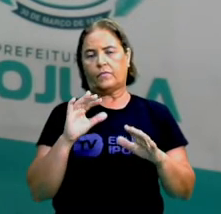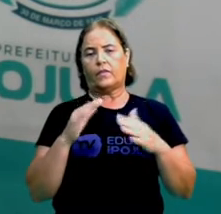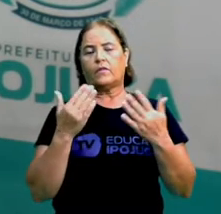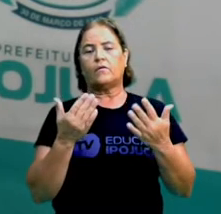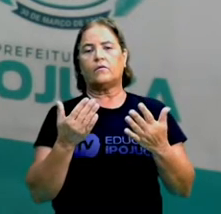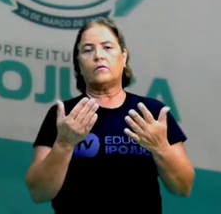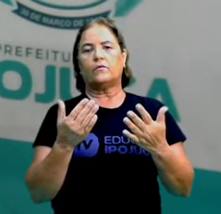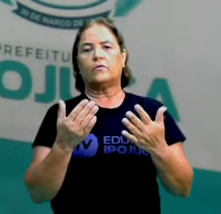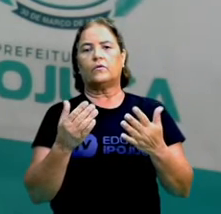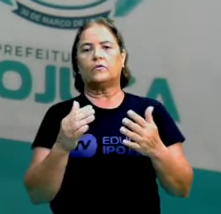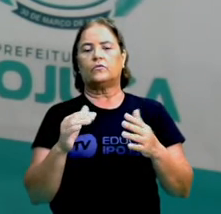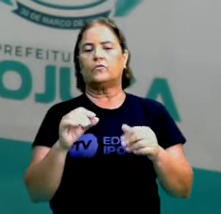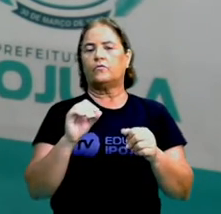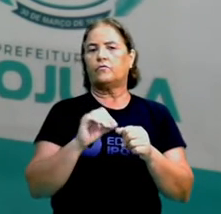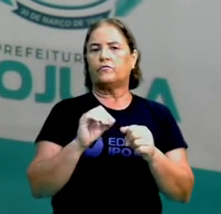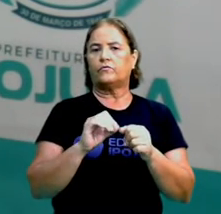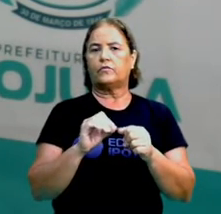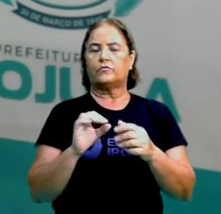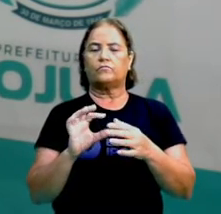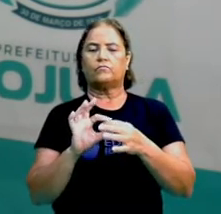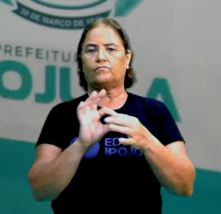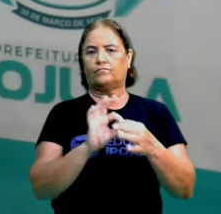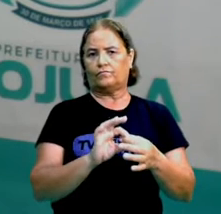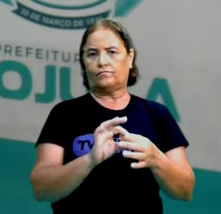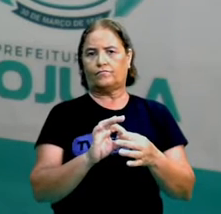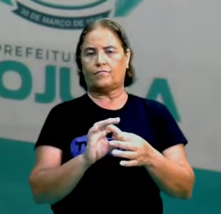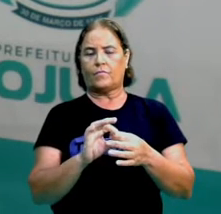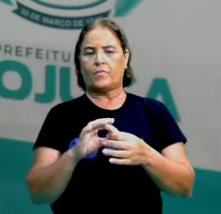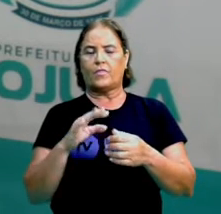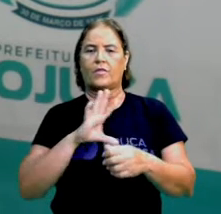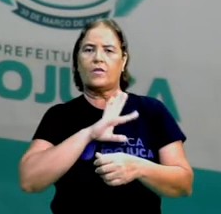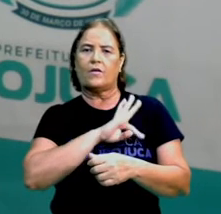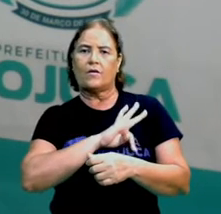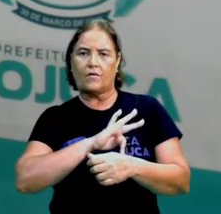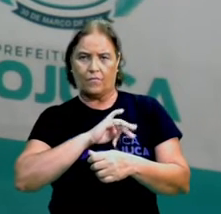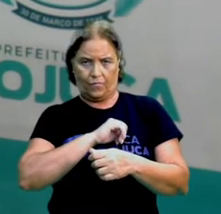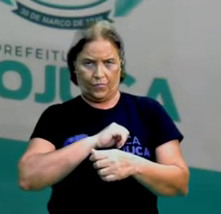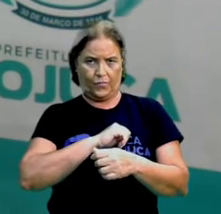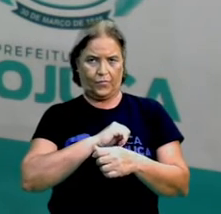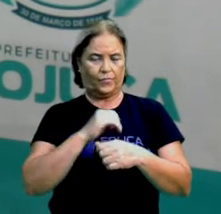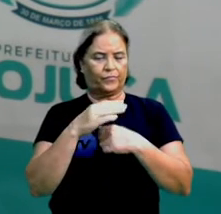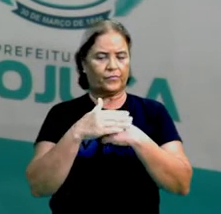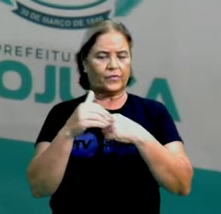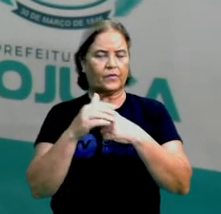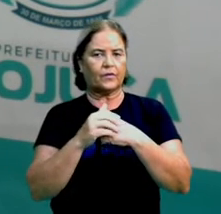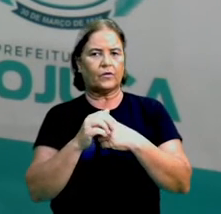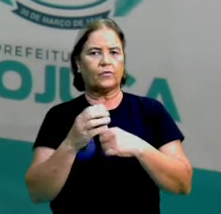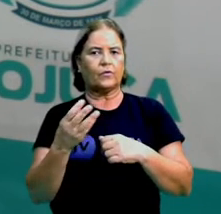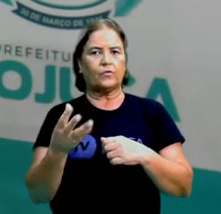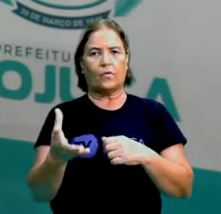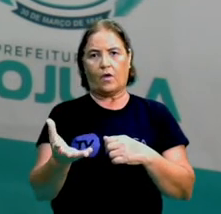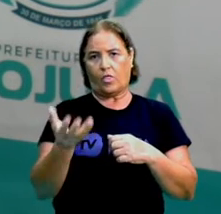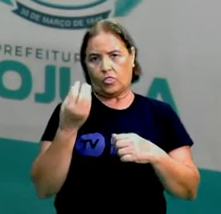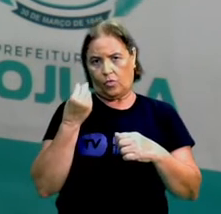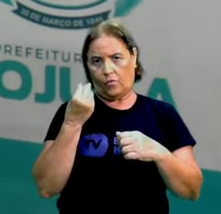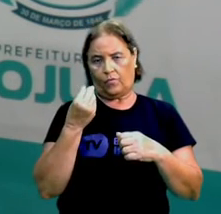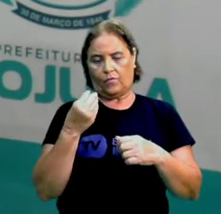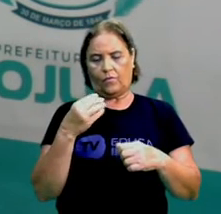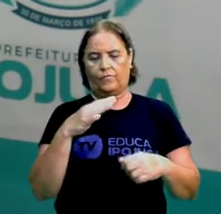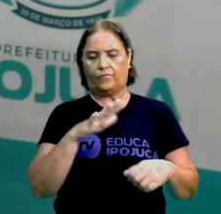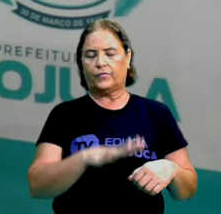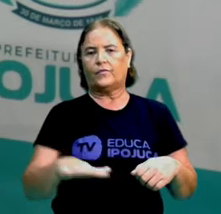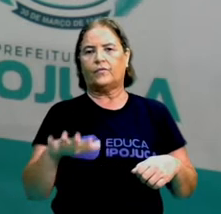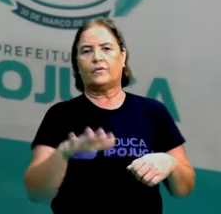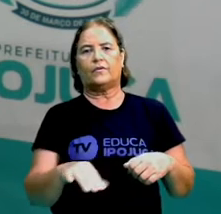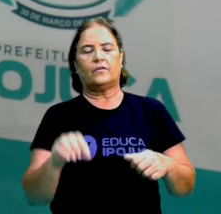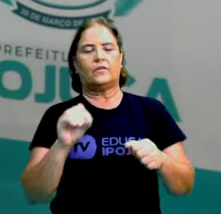justamente criado um laço afetivo e de solidariedade, em que, ao adotar uma criança, você está formando